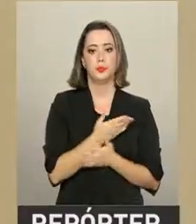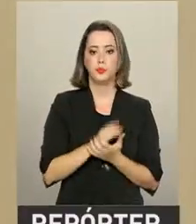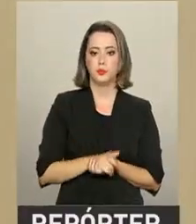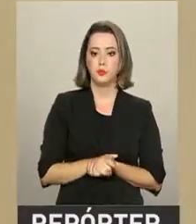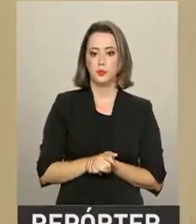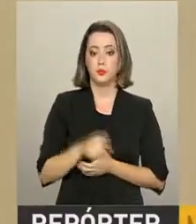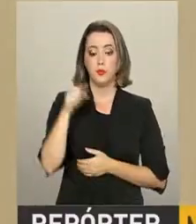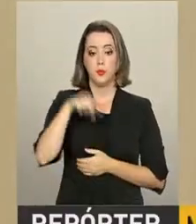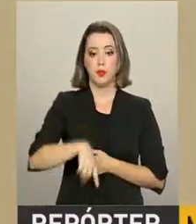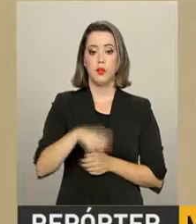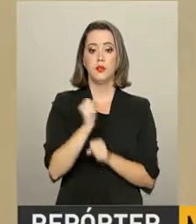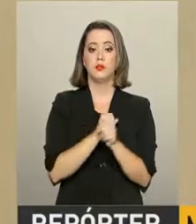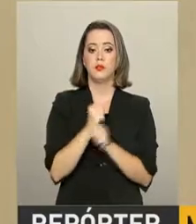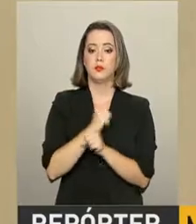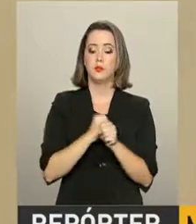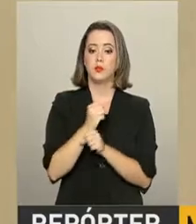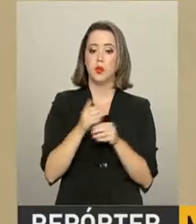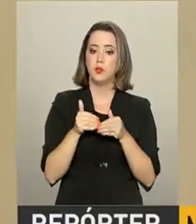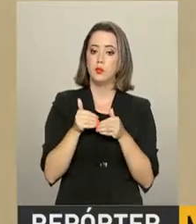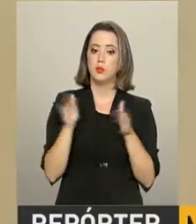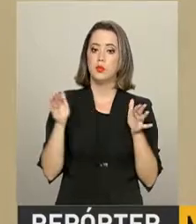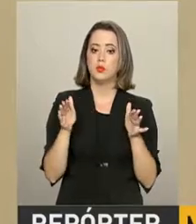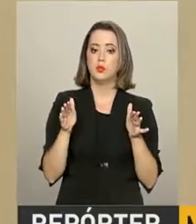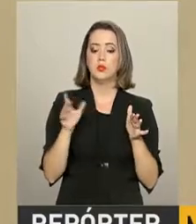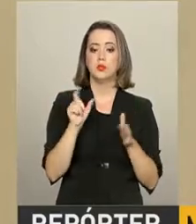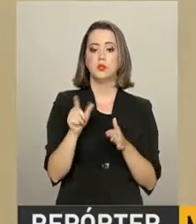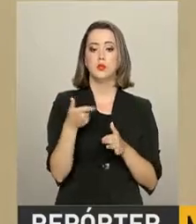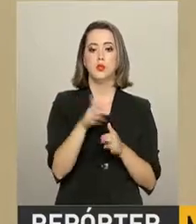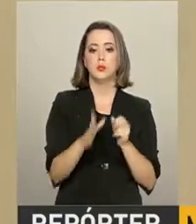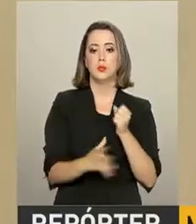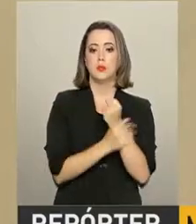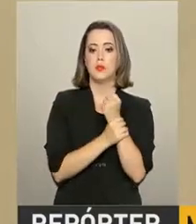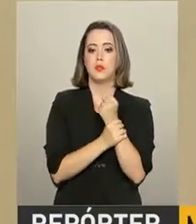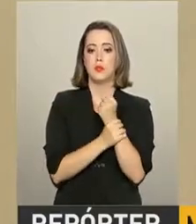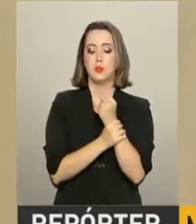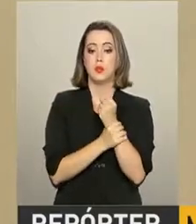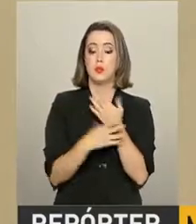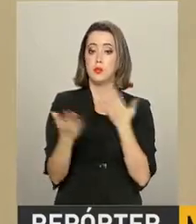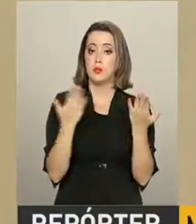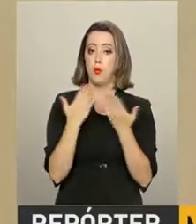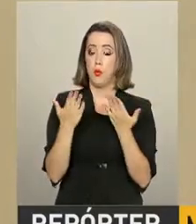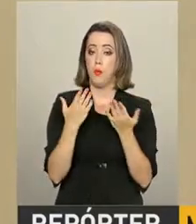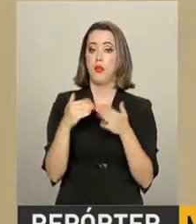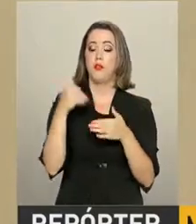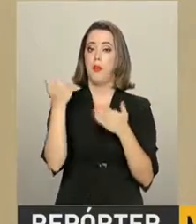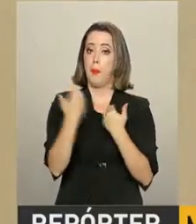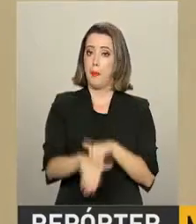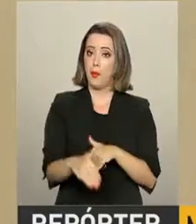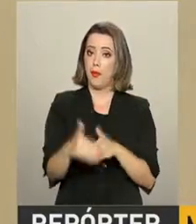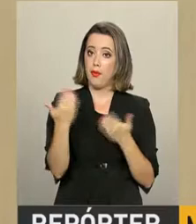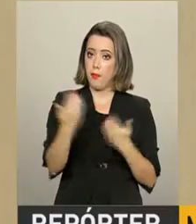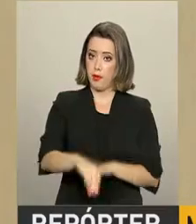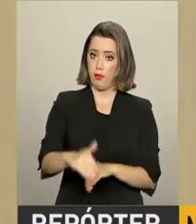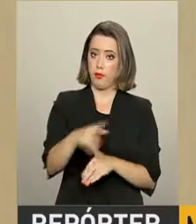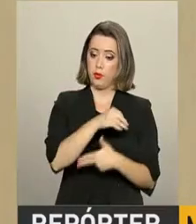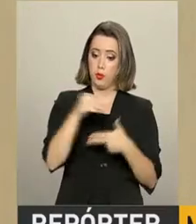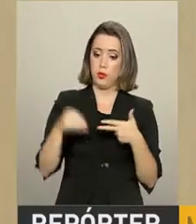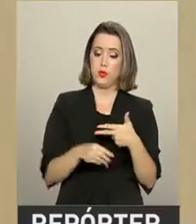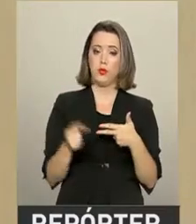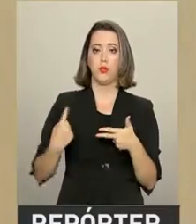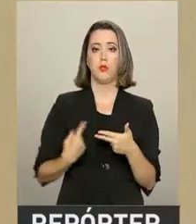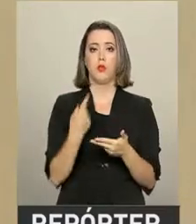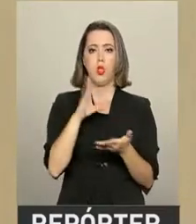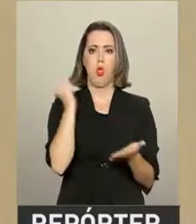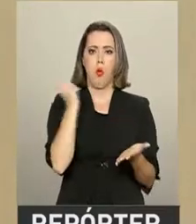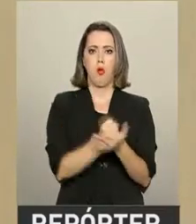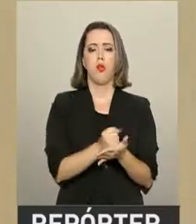Esse ano, para ampliar mais ainda a segurança em relação à prova, os cadernos de questão serão